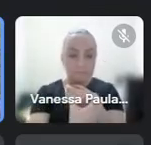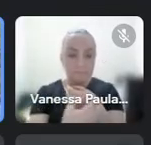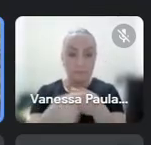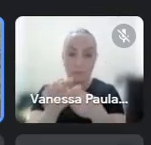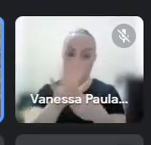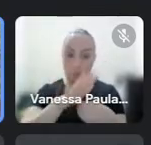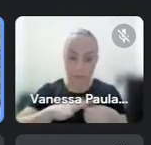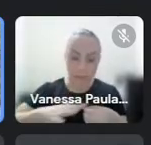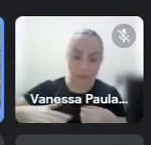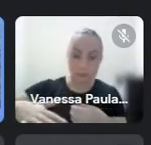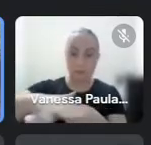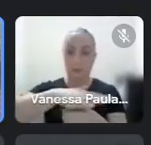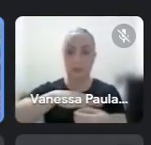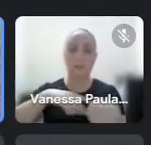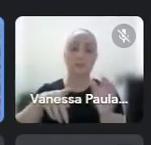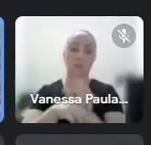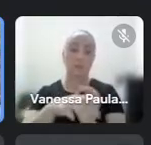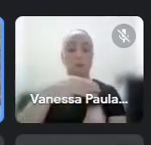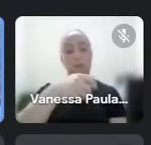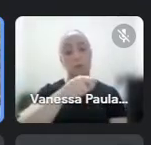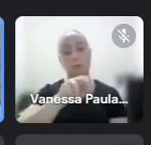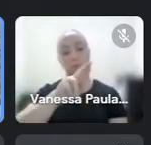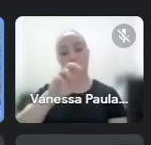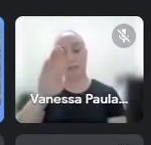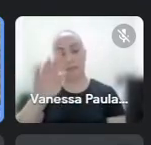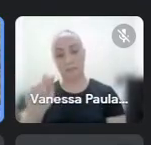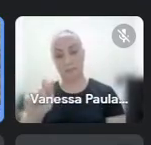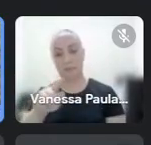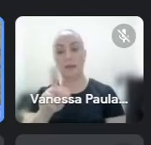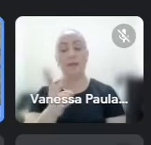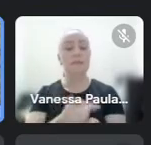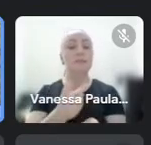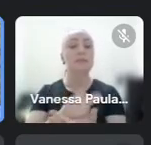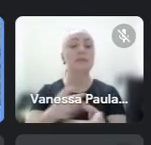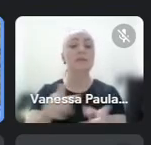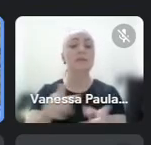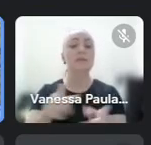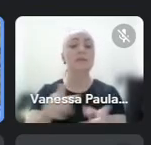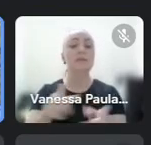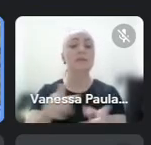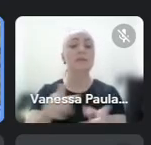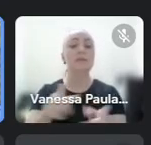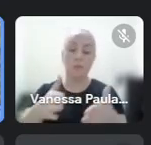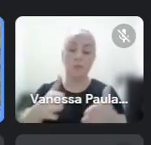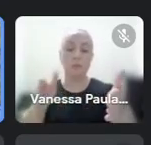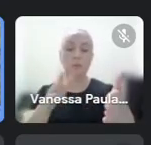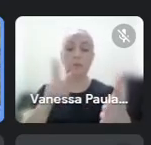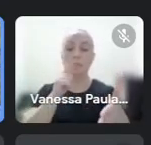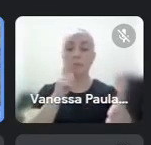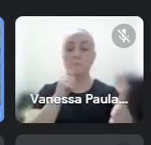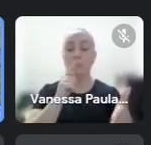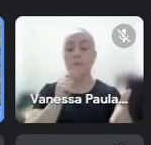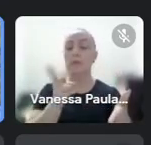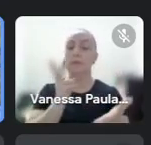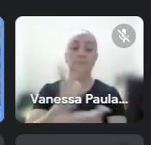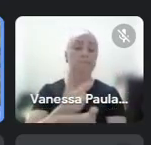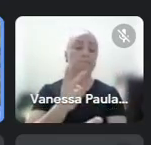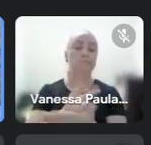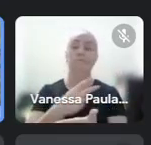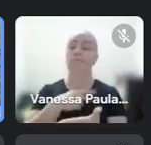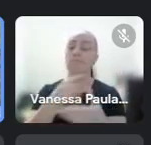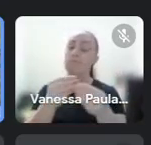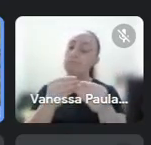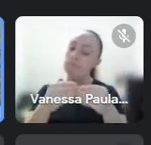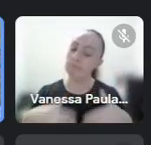grande de Marabá, em que o rio Itacaiunas ele está totalmente comprometido, né,